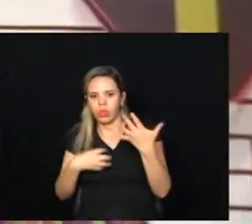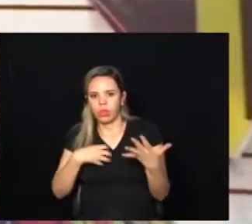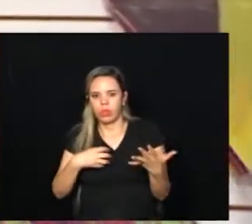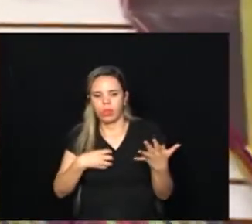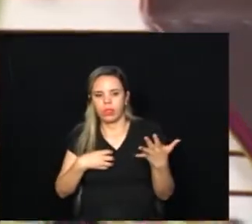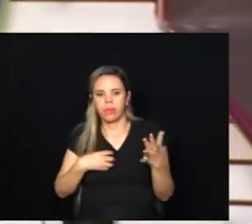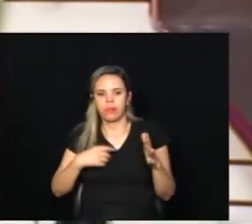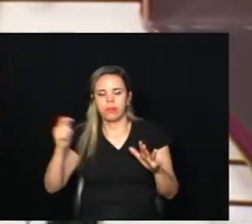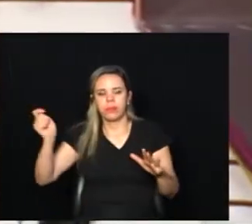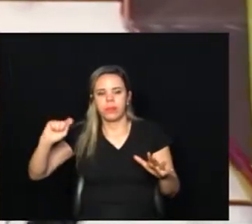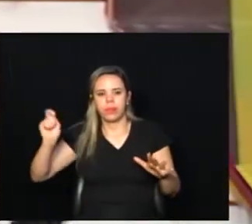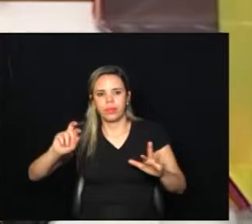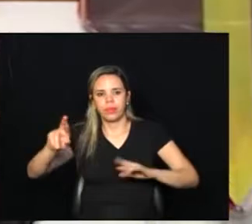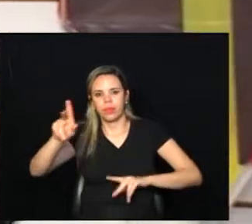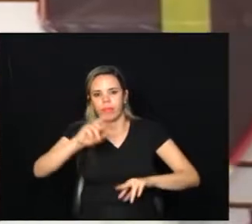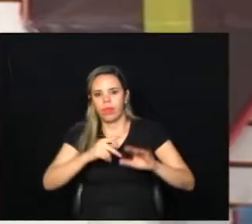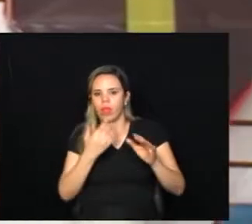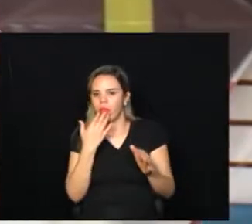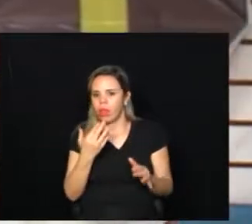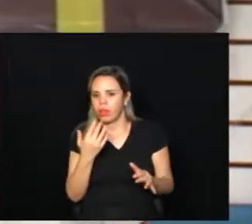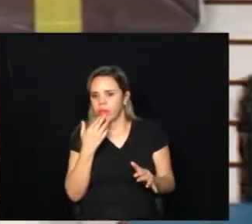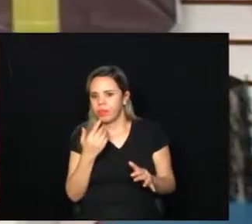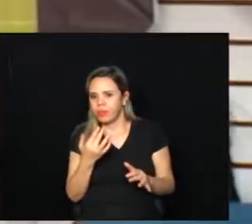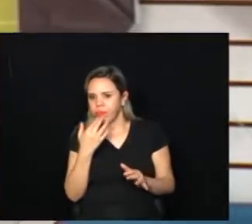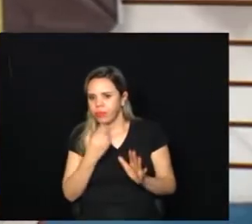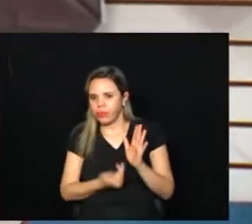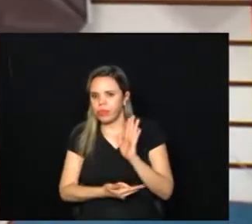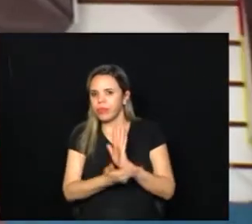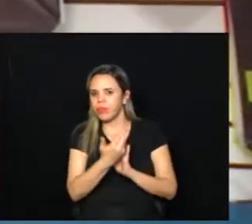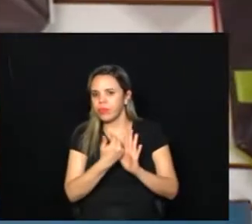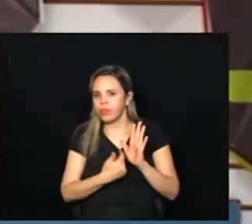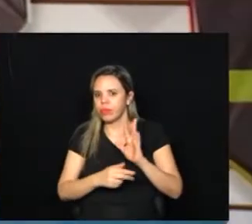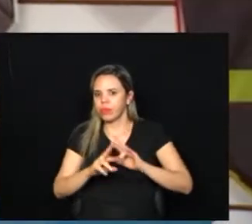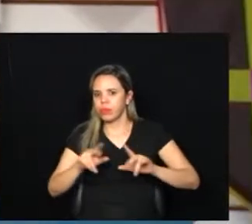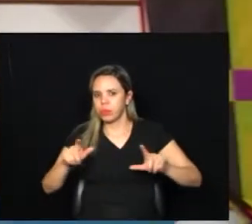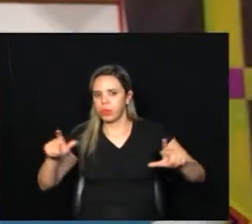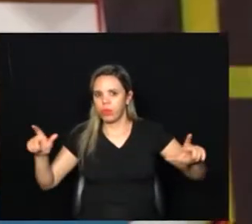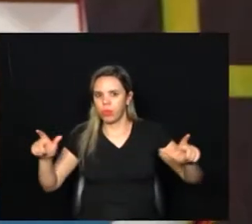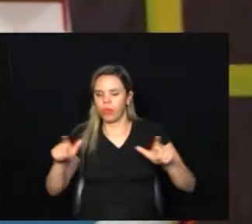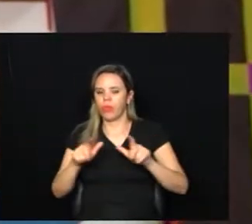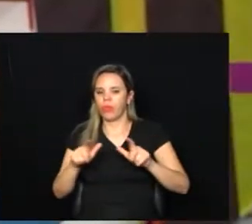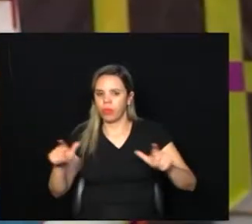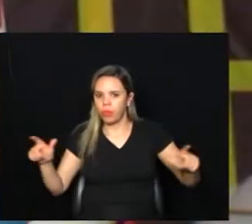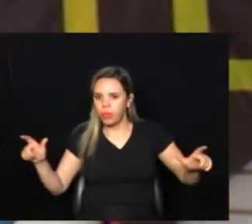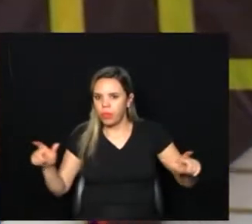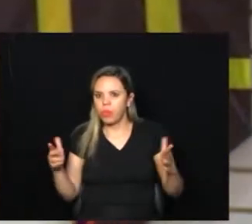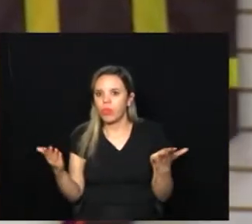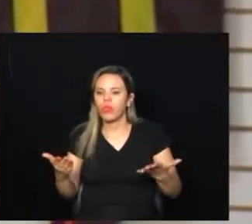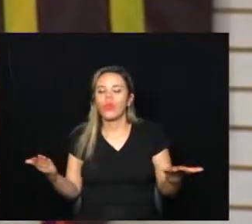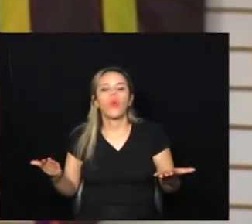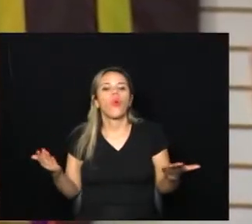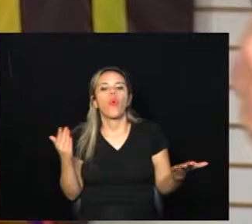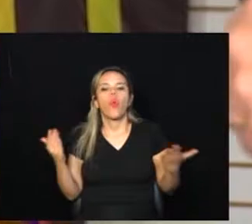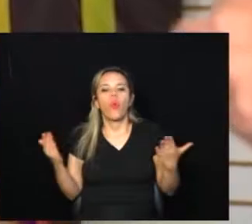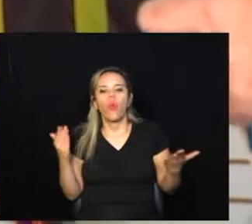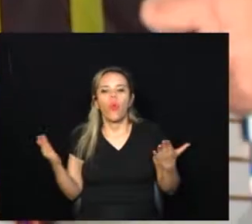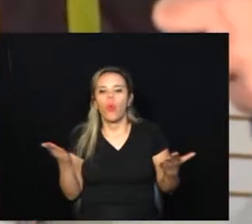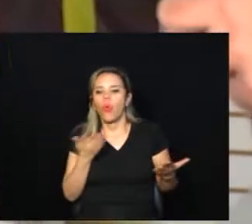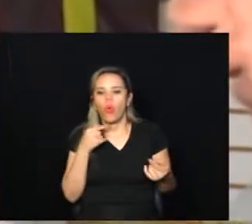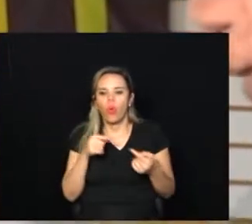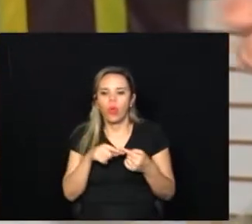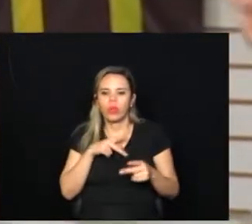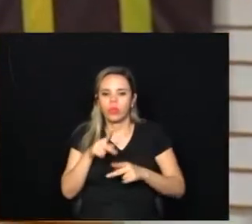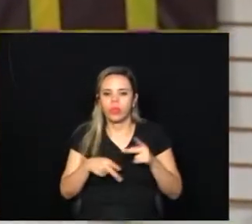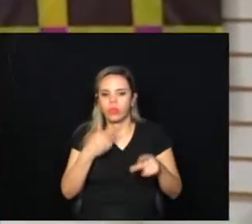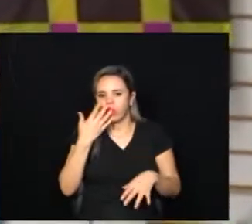de pipas, de várias cores, não é? Vários tamanhos. Hoje em dia, qual que cai mais na